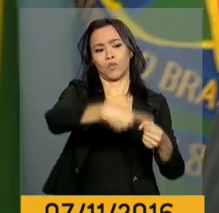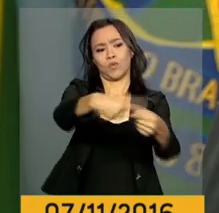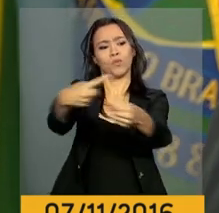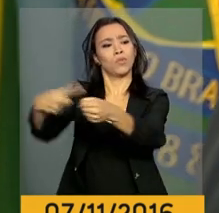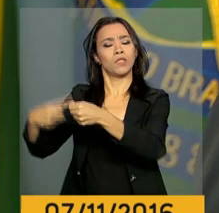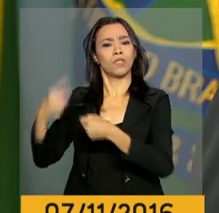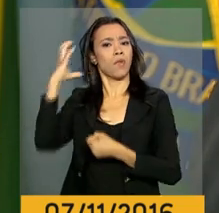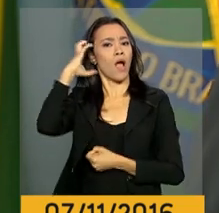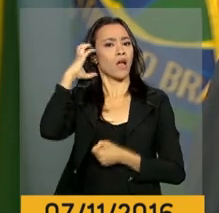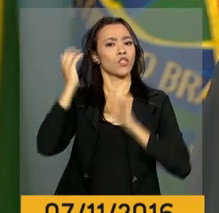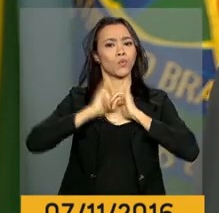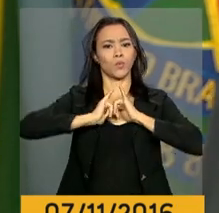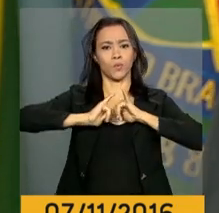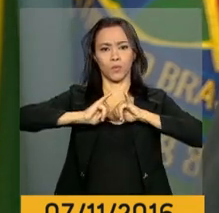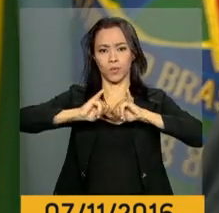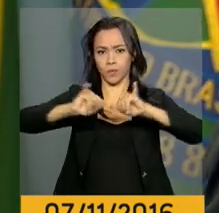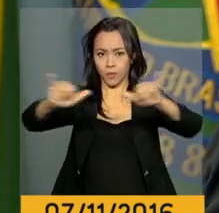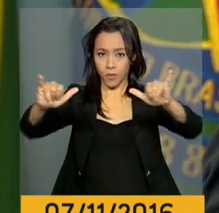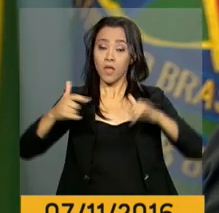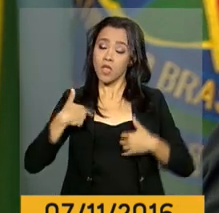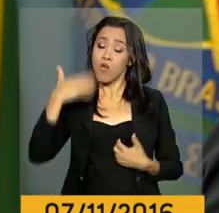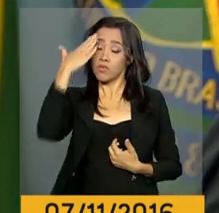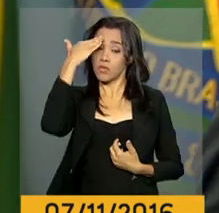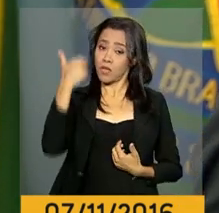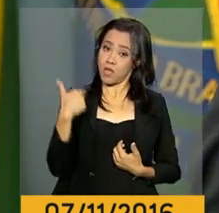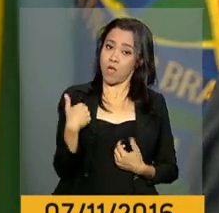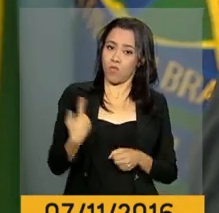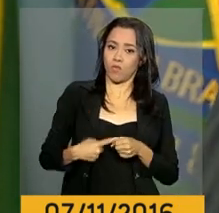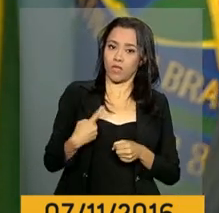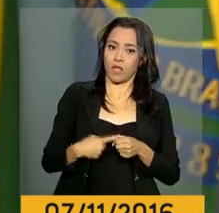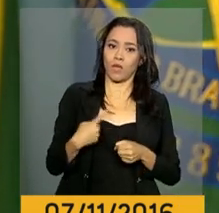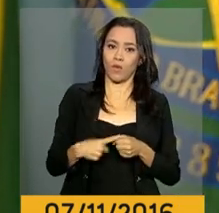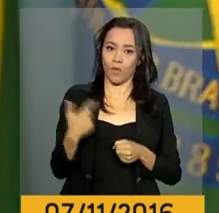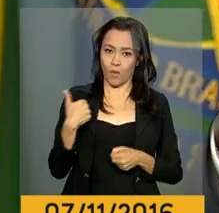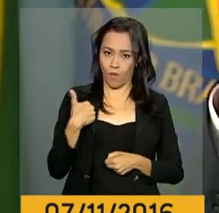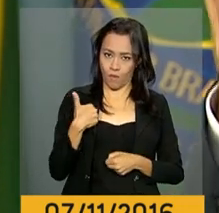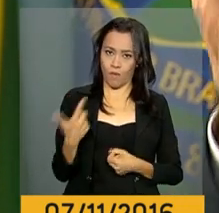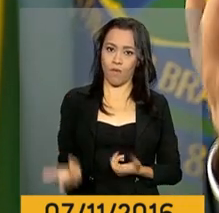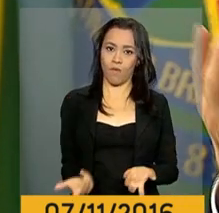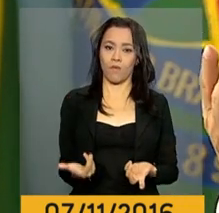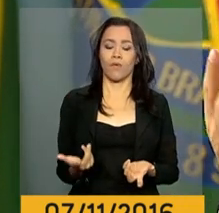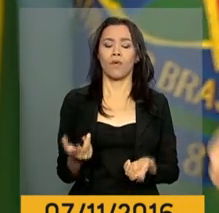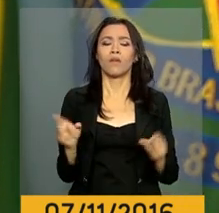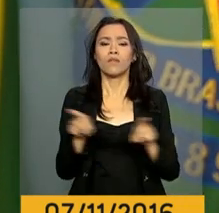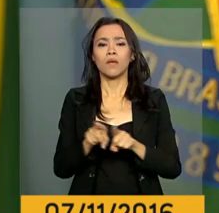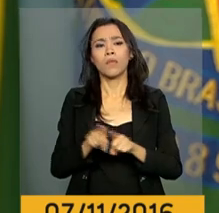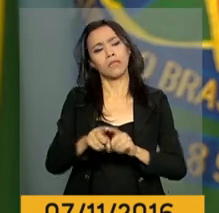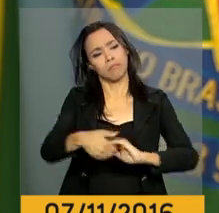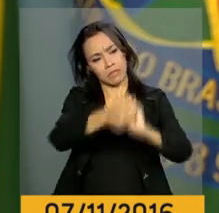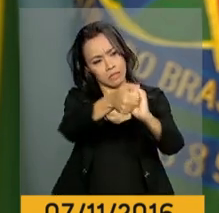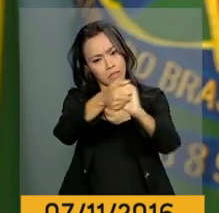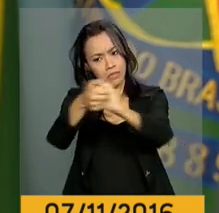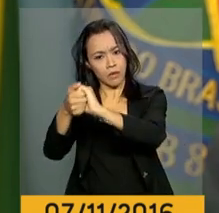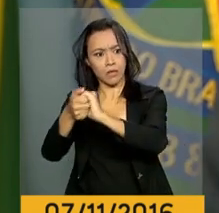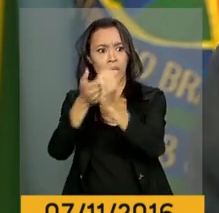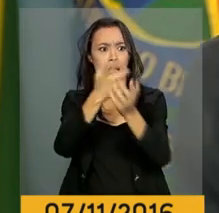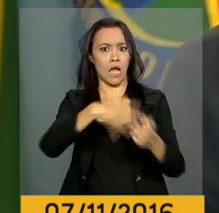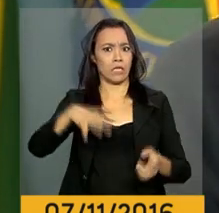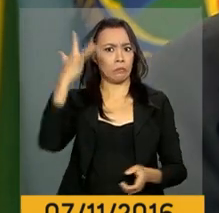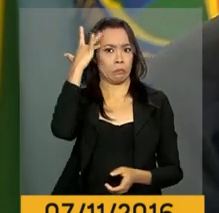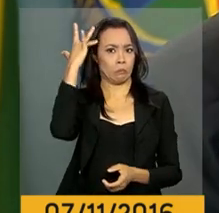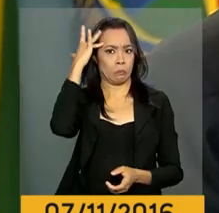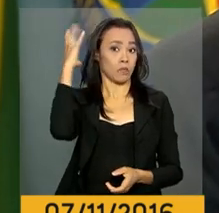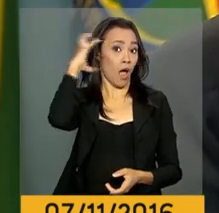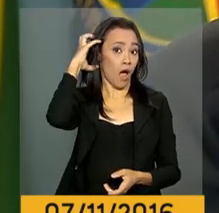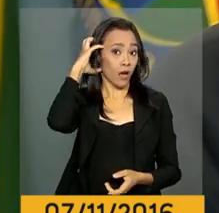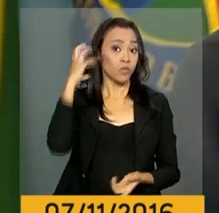E eu sei, por ser do interior, sem embargo de saudar também as grandes emissoras, mas sendo eu do